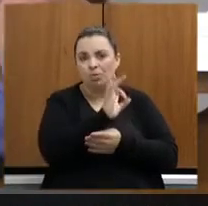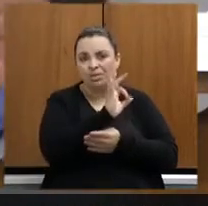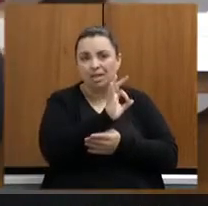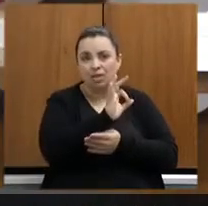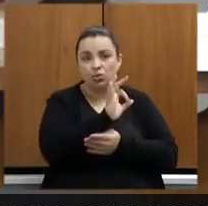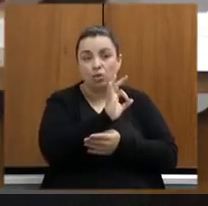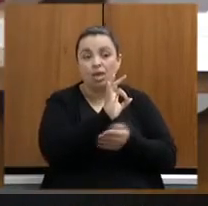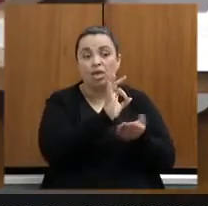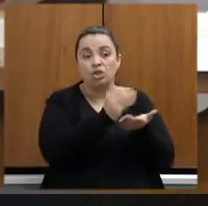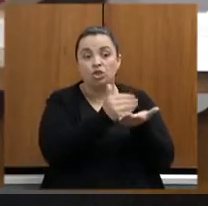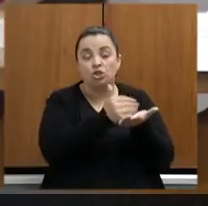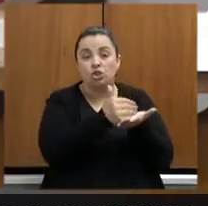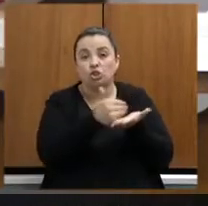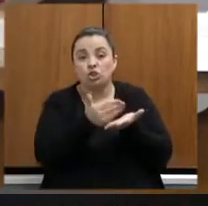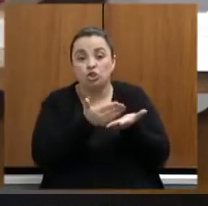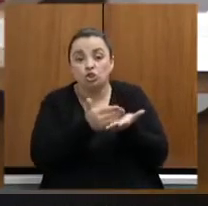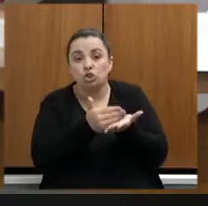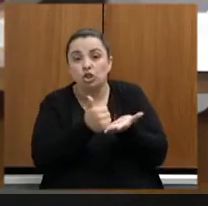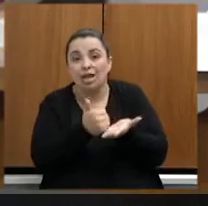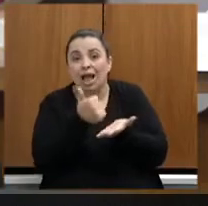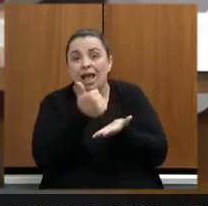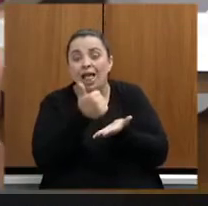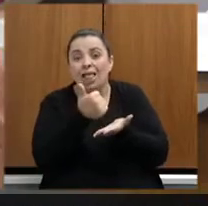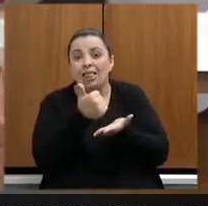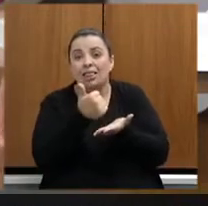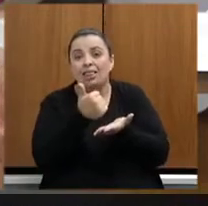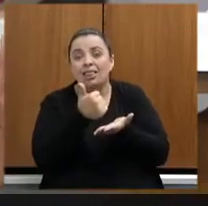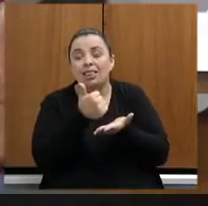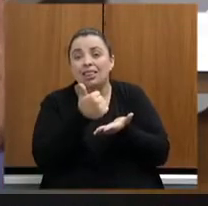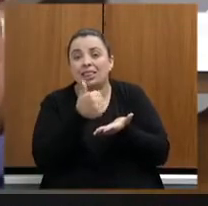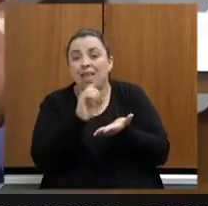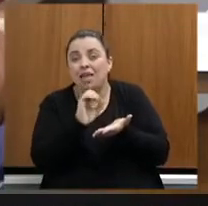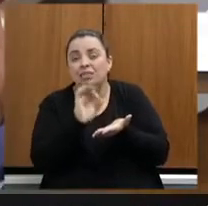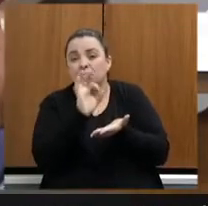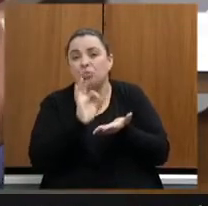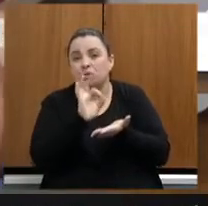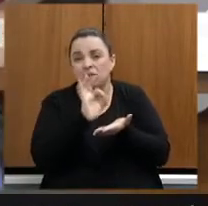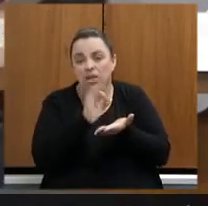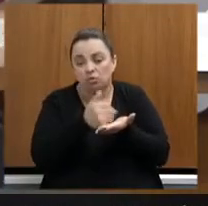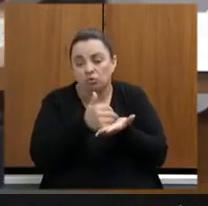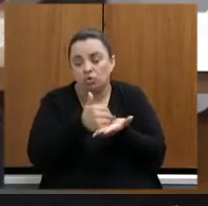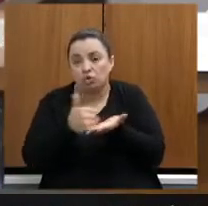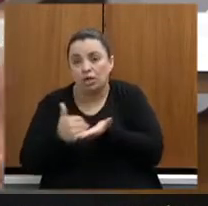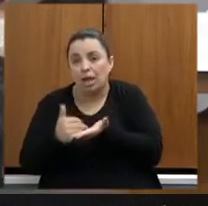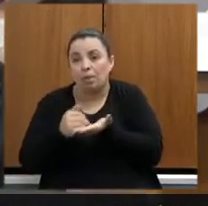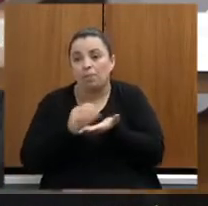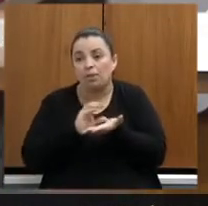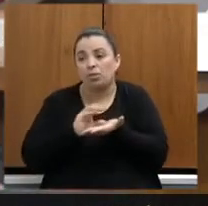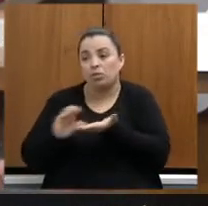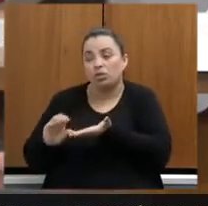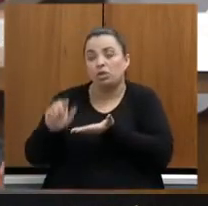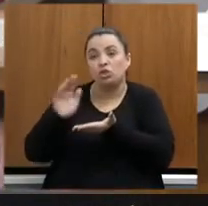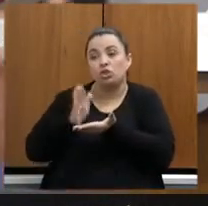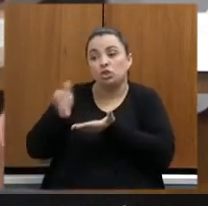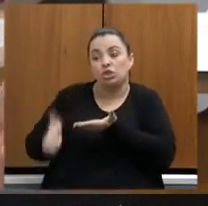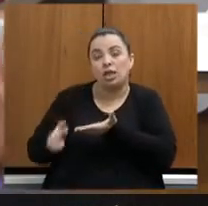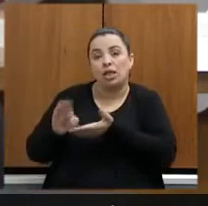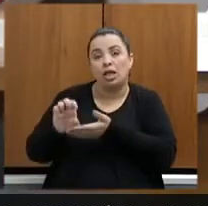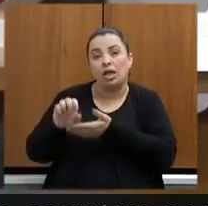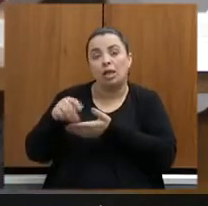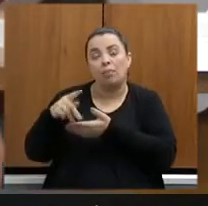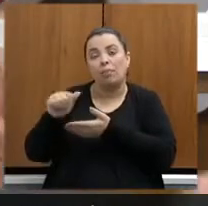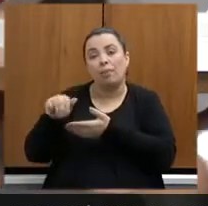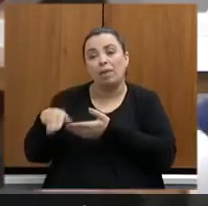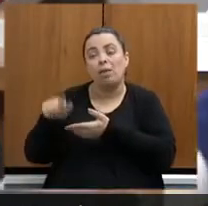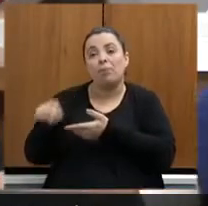por cento para repassar para ir para mim para o pai vir aqui amanhã para mim e ela possa ampliar esses cursos nós